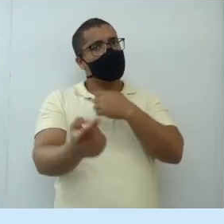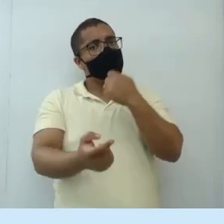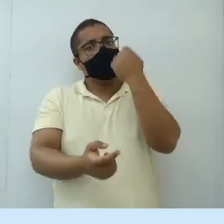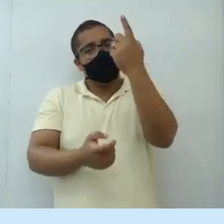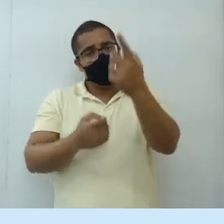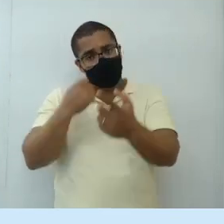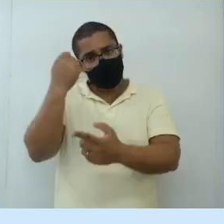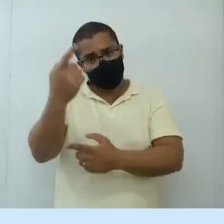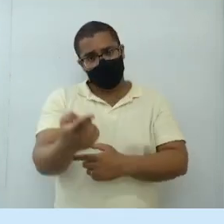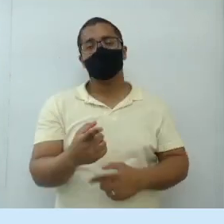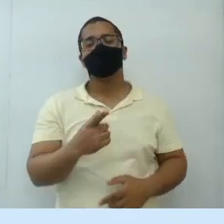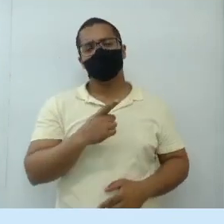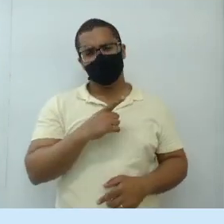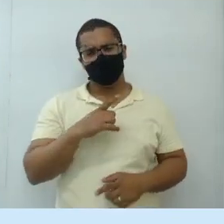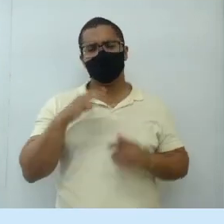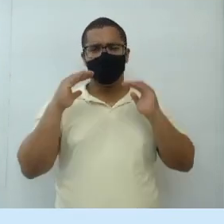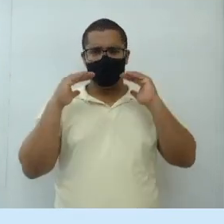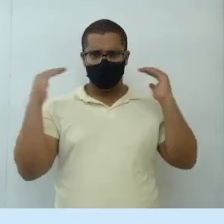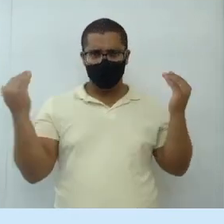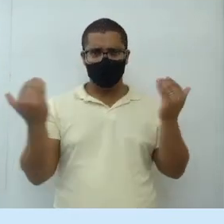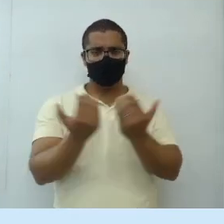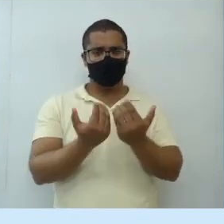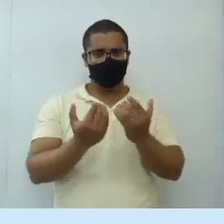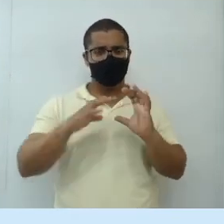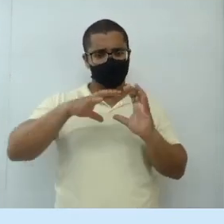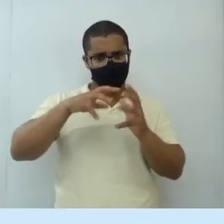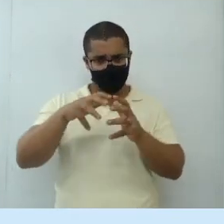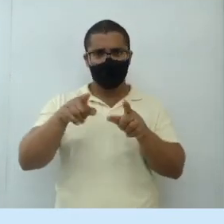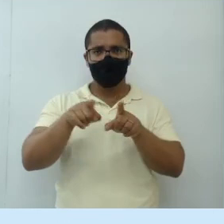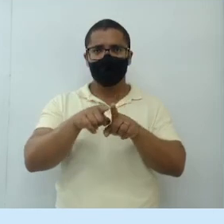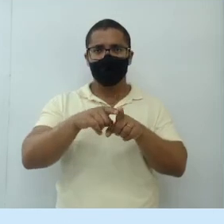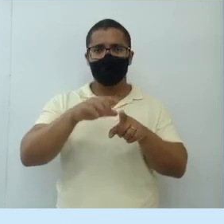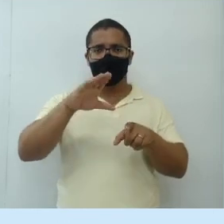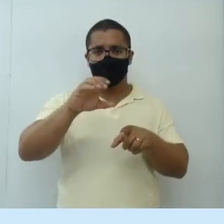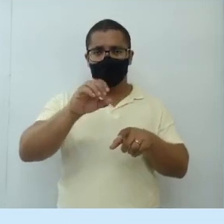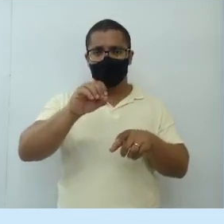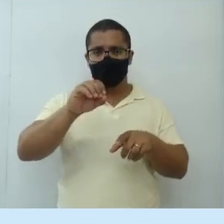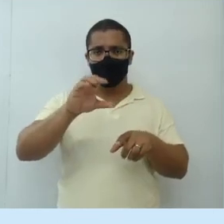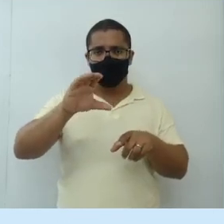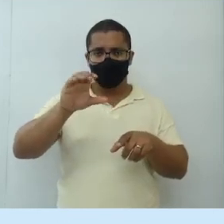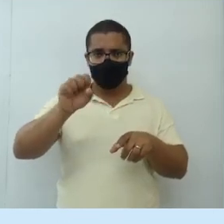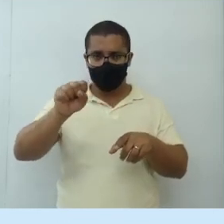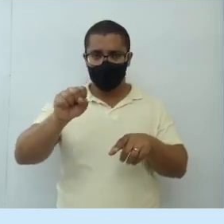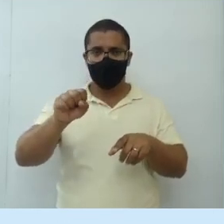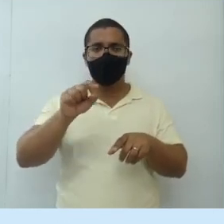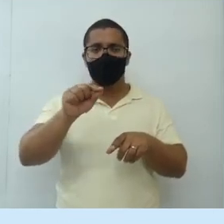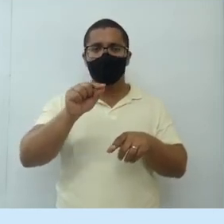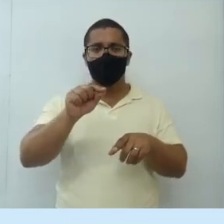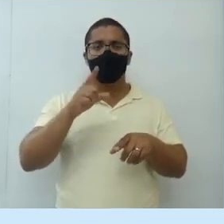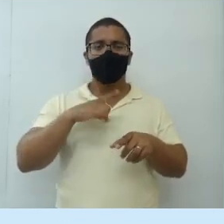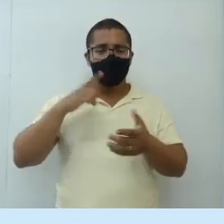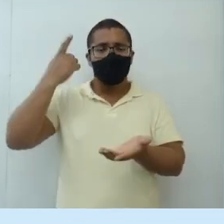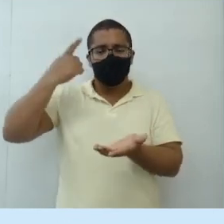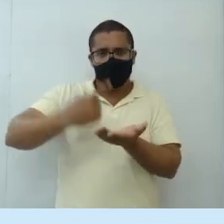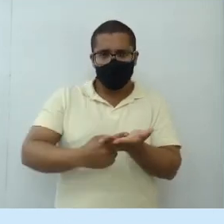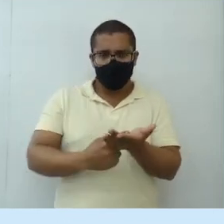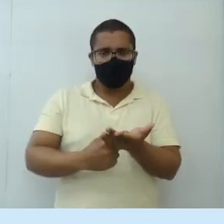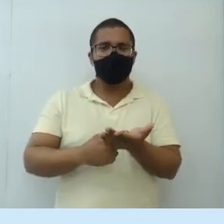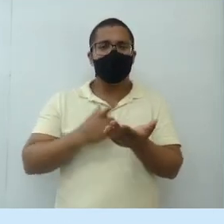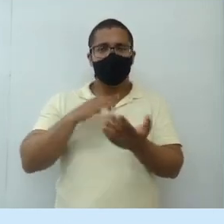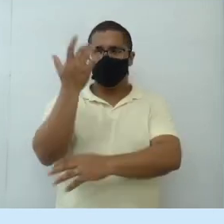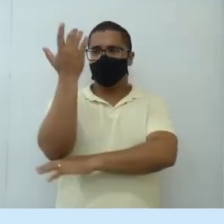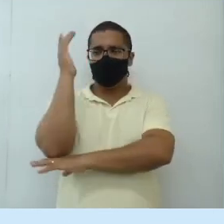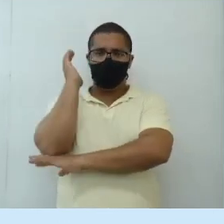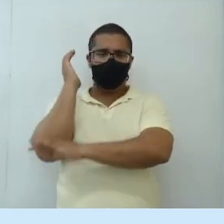conferências ambientais globais e também as copos e são os encontros para acordos no meio ambiente